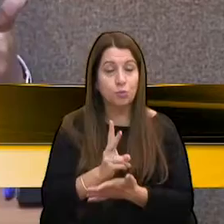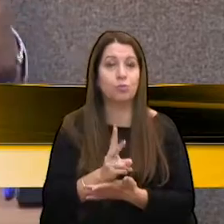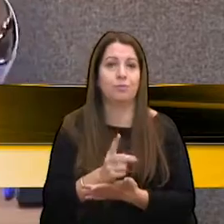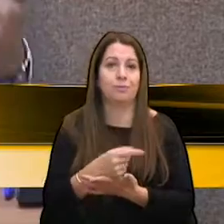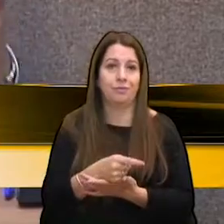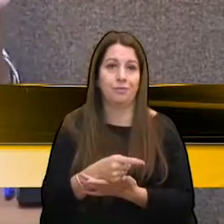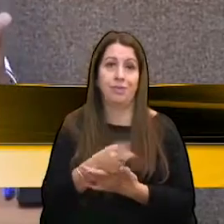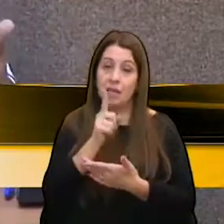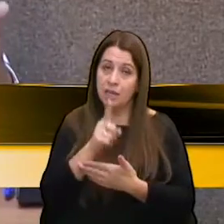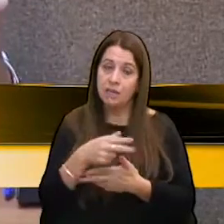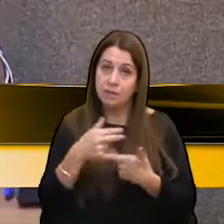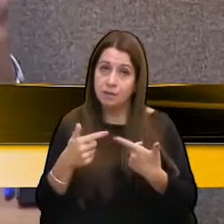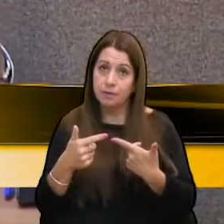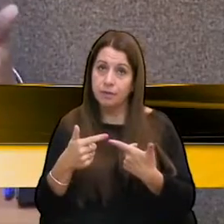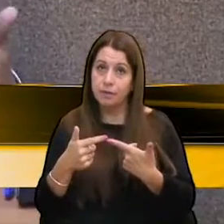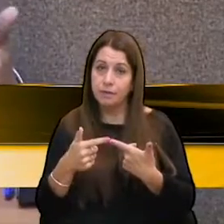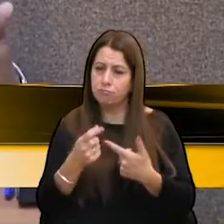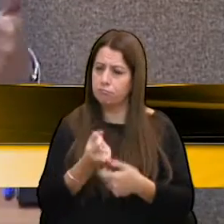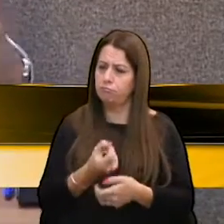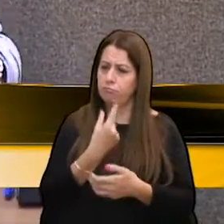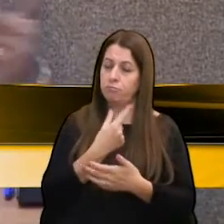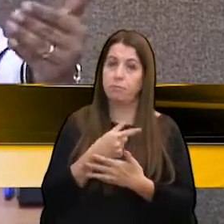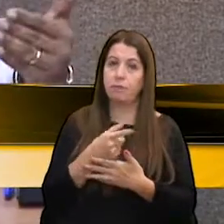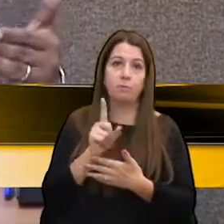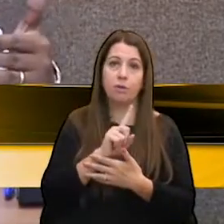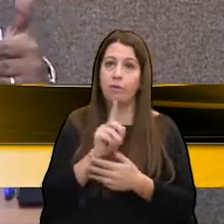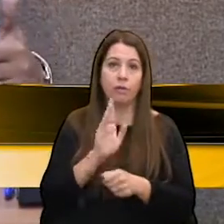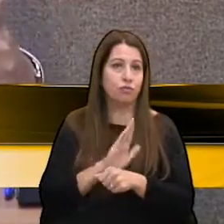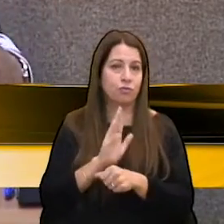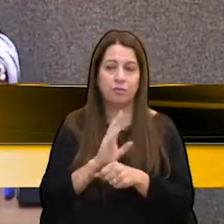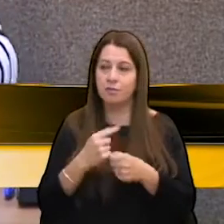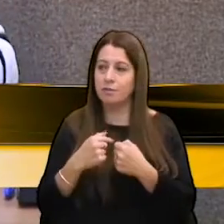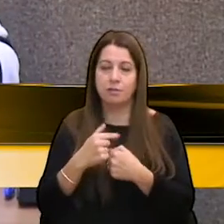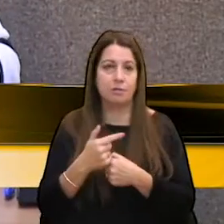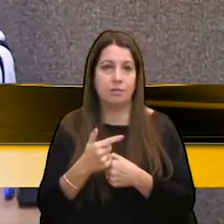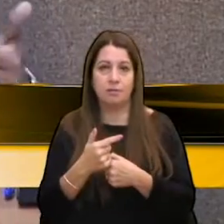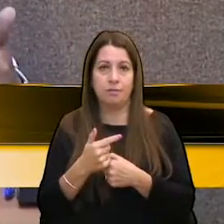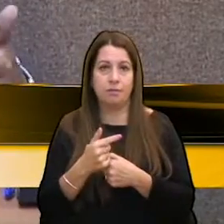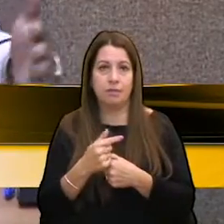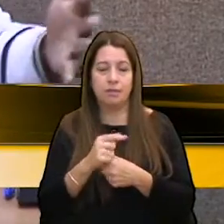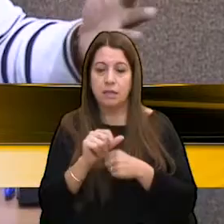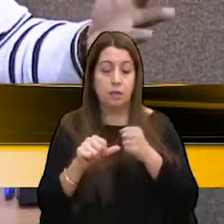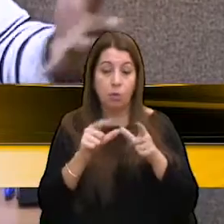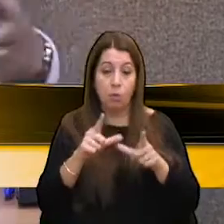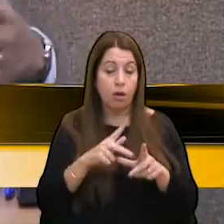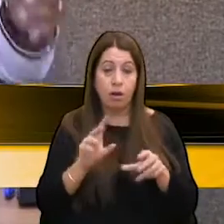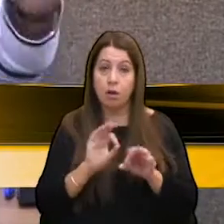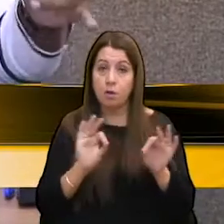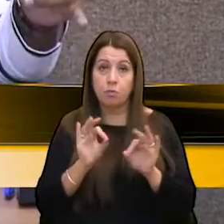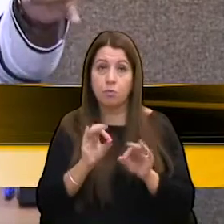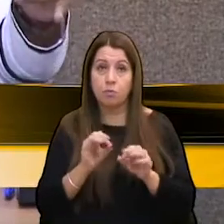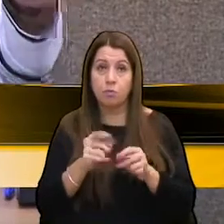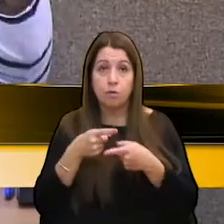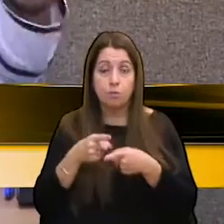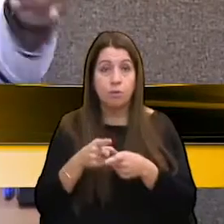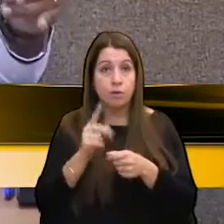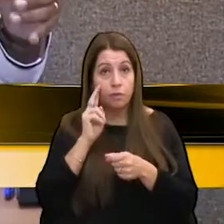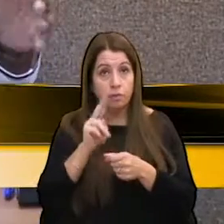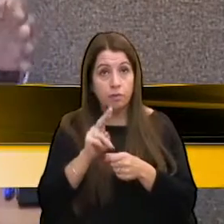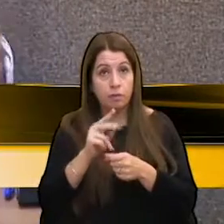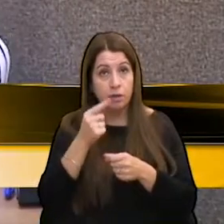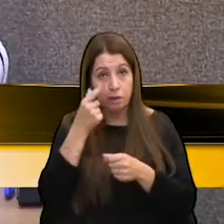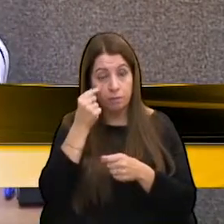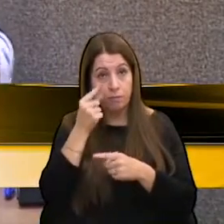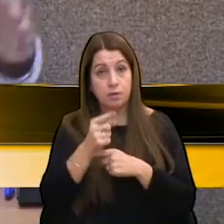continuidade. Então, são essas coisas que nós estranhamos, porque isso não vai ajudar o município a ir a lugar nenhum. Nós ficamos provocando, o vereador Eloy Friis foi muito